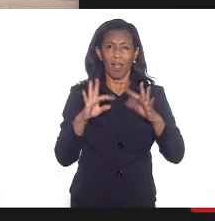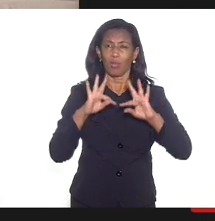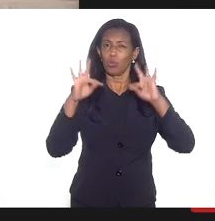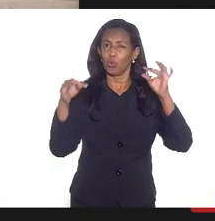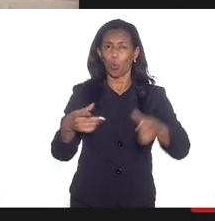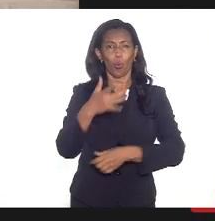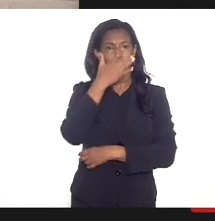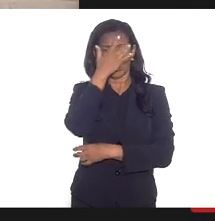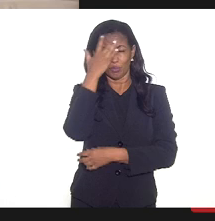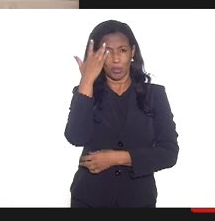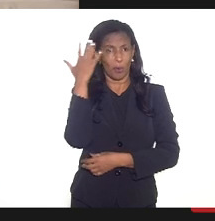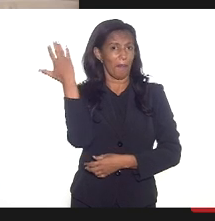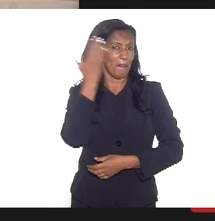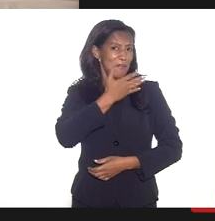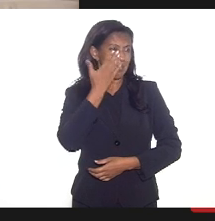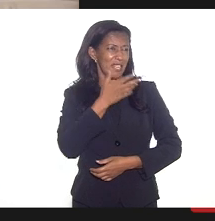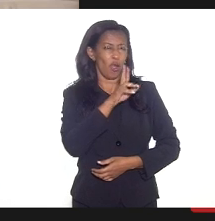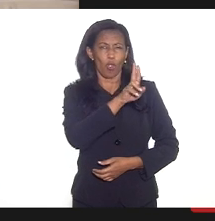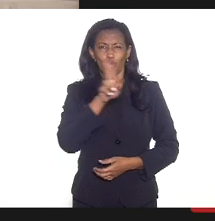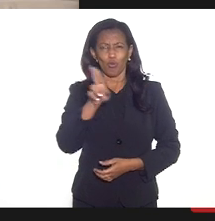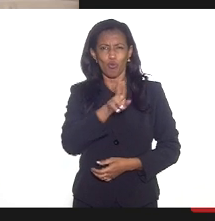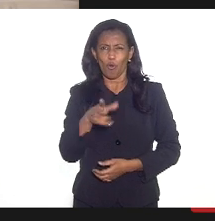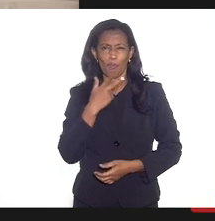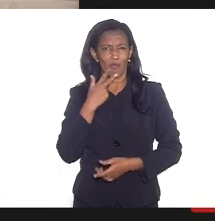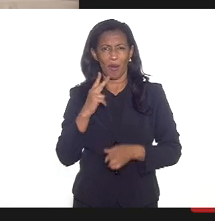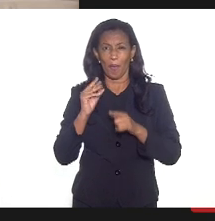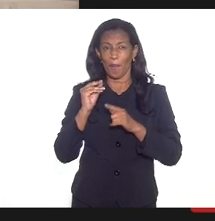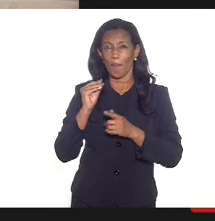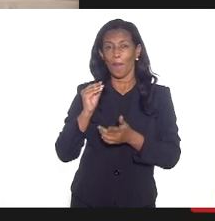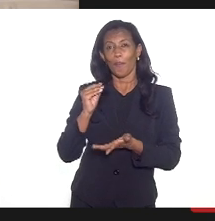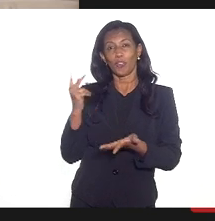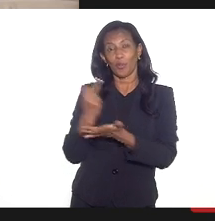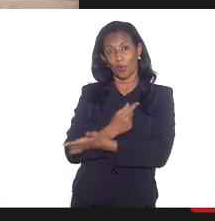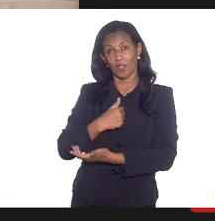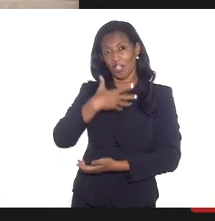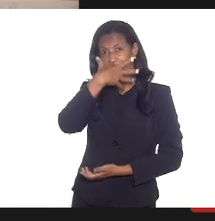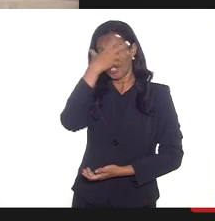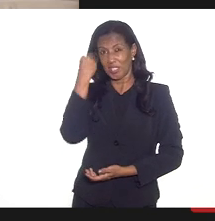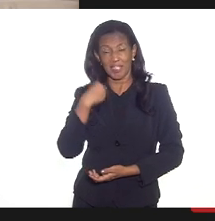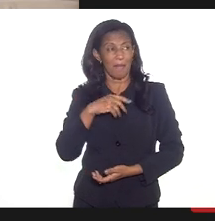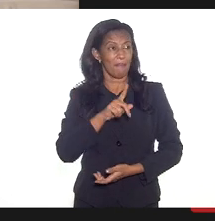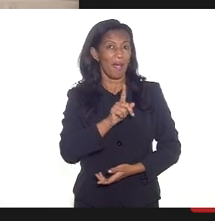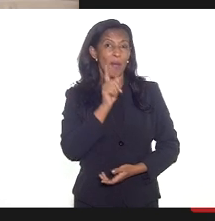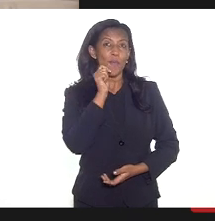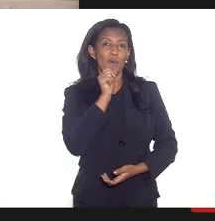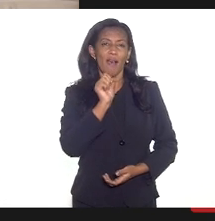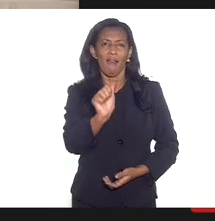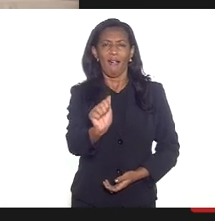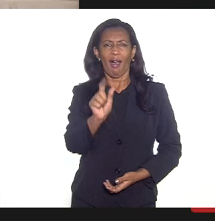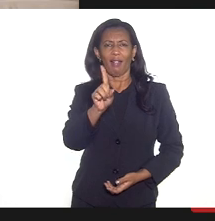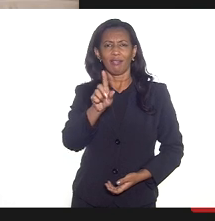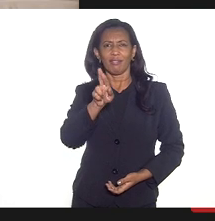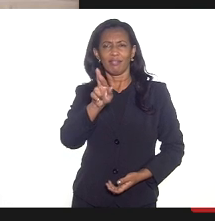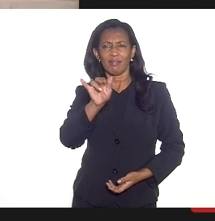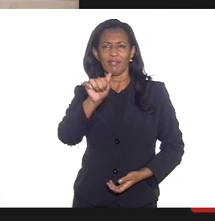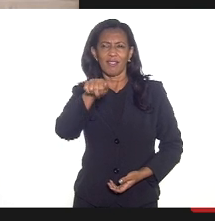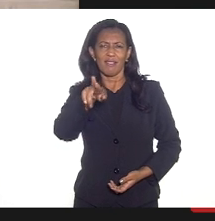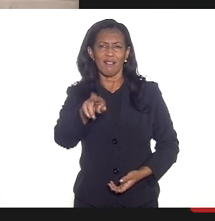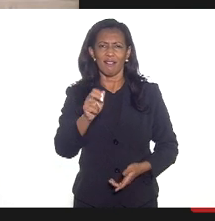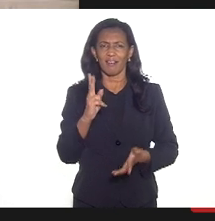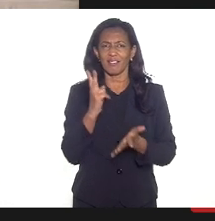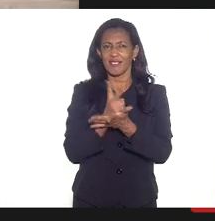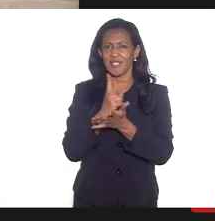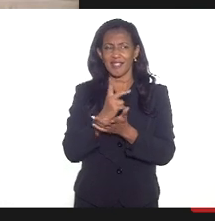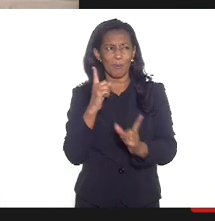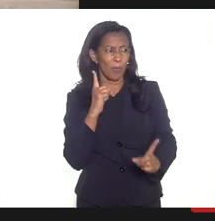citar mais gente para não ser injusta, mas saudar aí a Adriana, que a gente sempre está presente em algum debate, alguma roda de